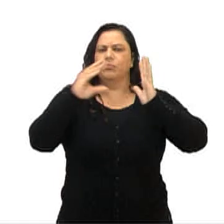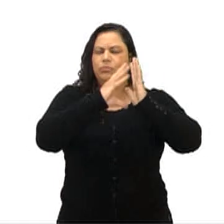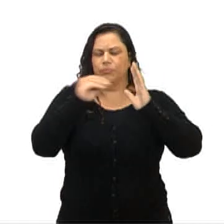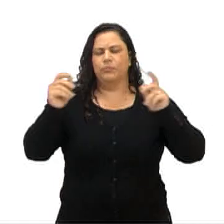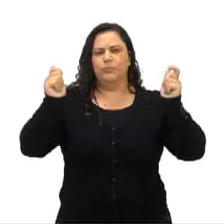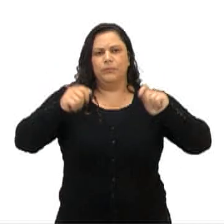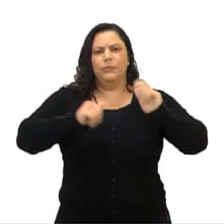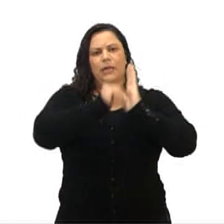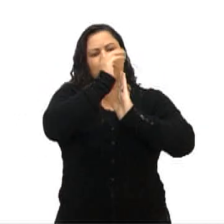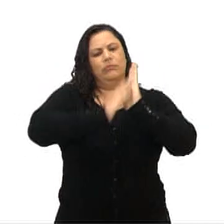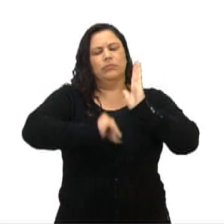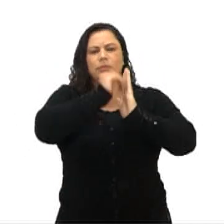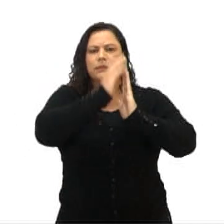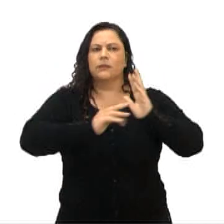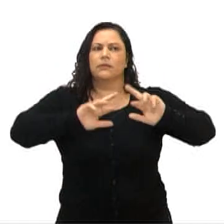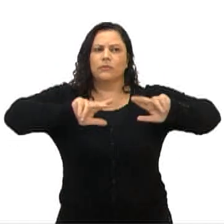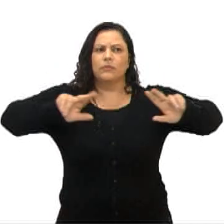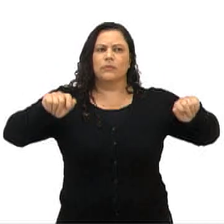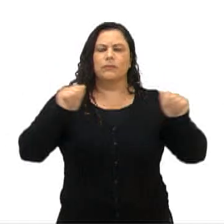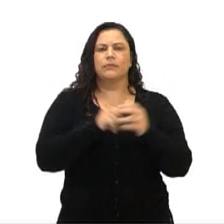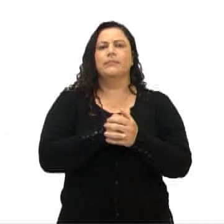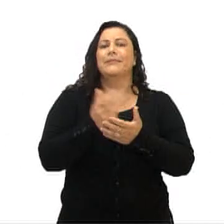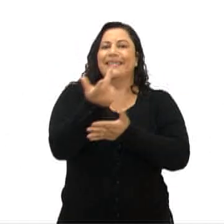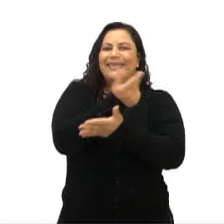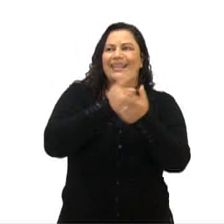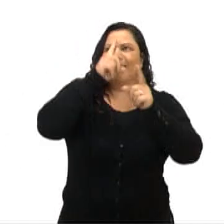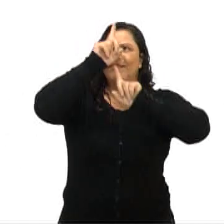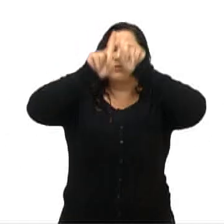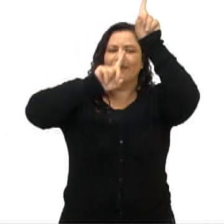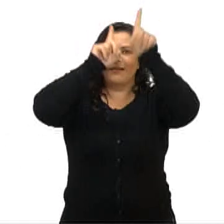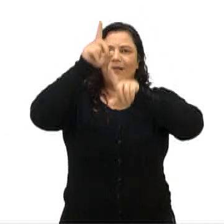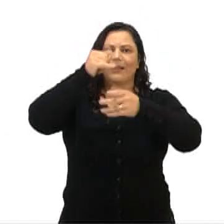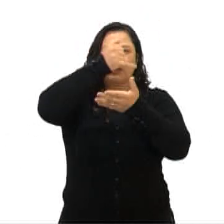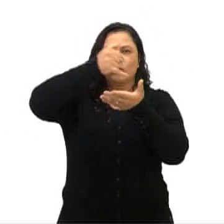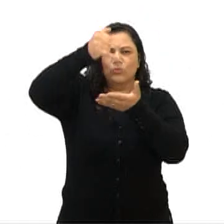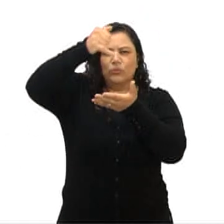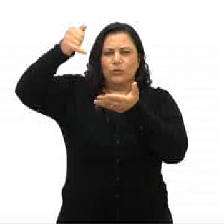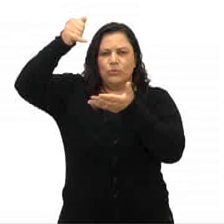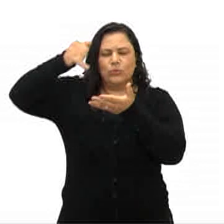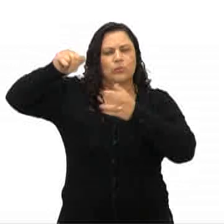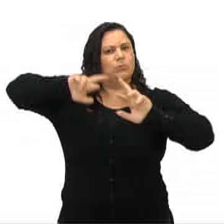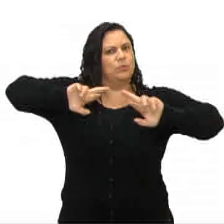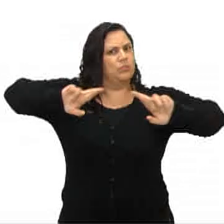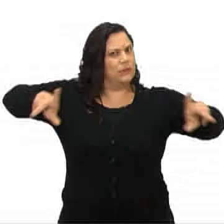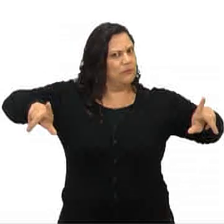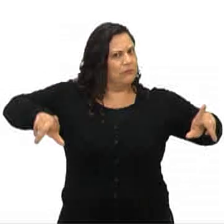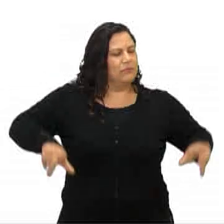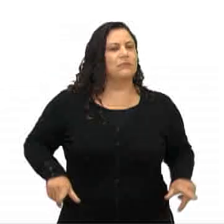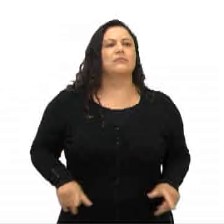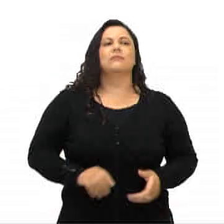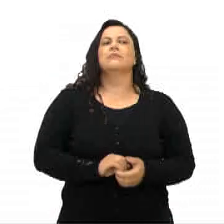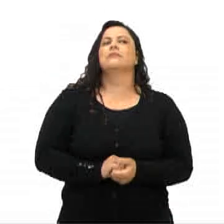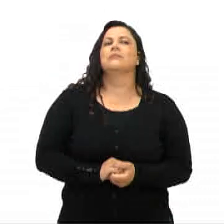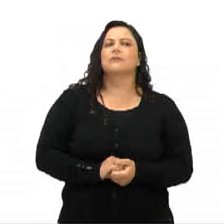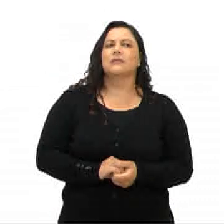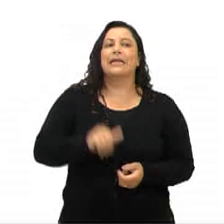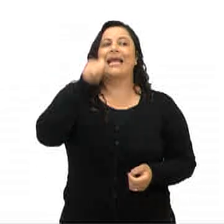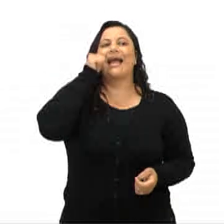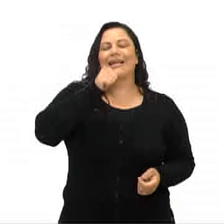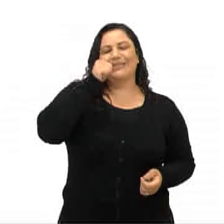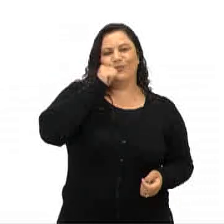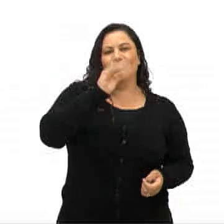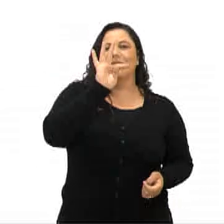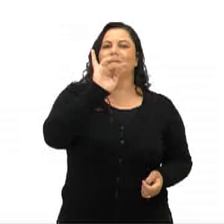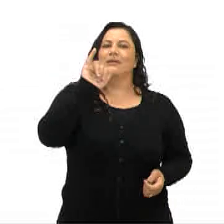e já vê bem a ideia do contorno, né, pessoal? Que é muito diferente do que a gente estava vendo até agora. E as mulheres